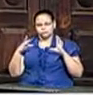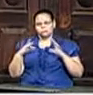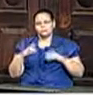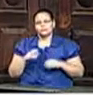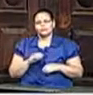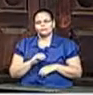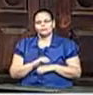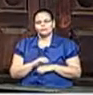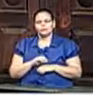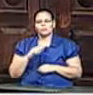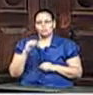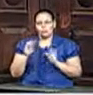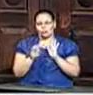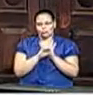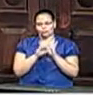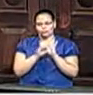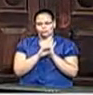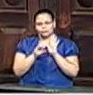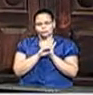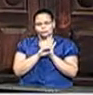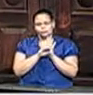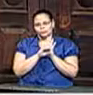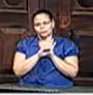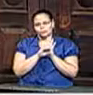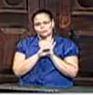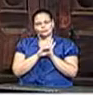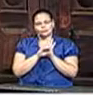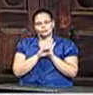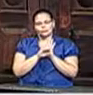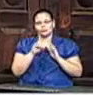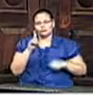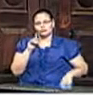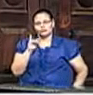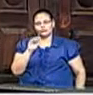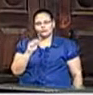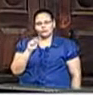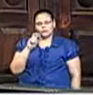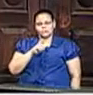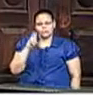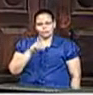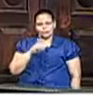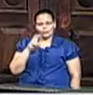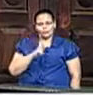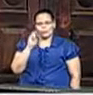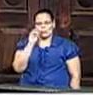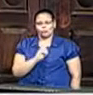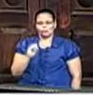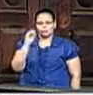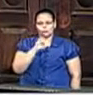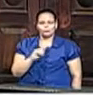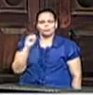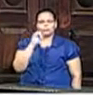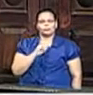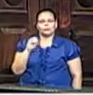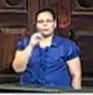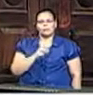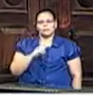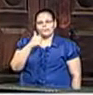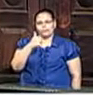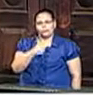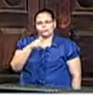A Constituição foi promulgada no dia 5 de outubro